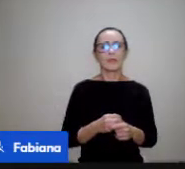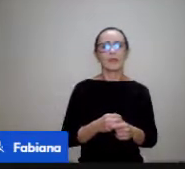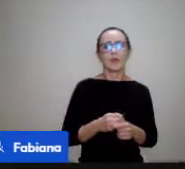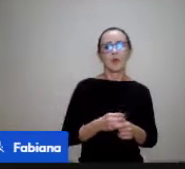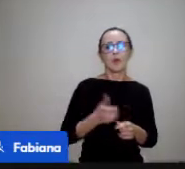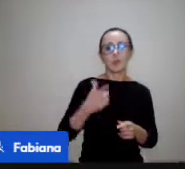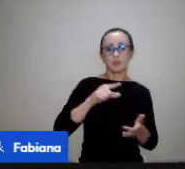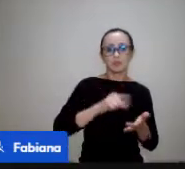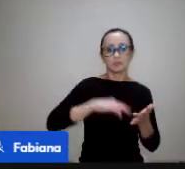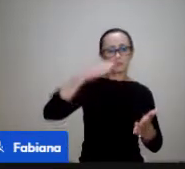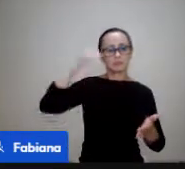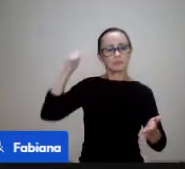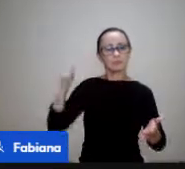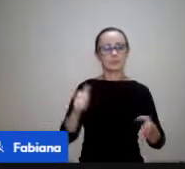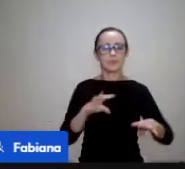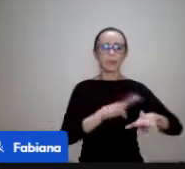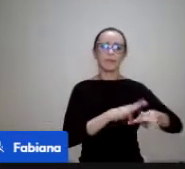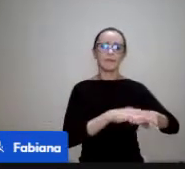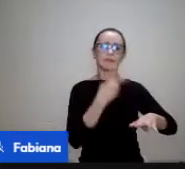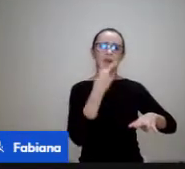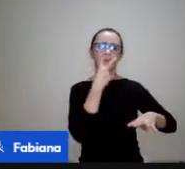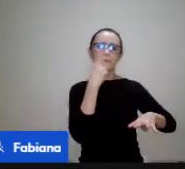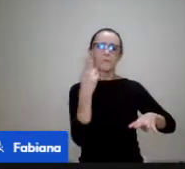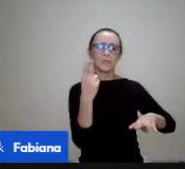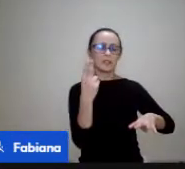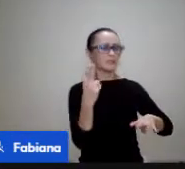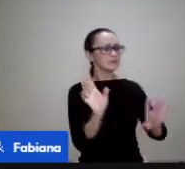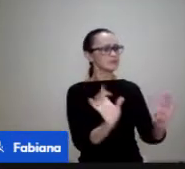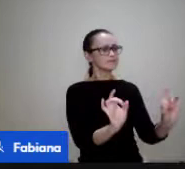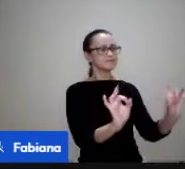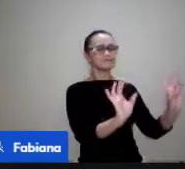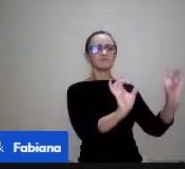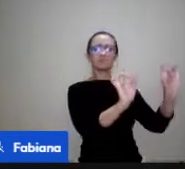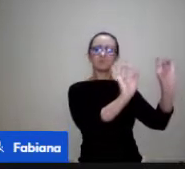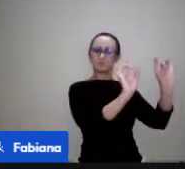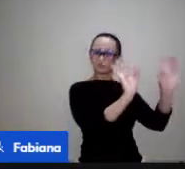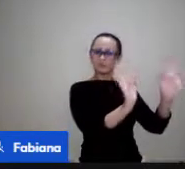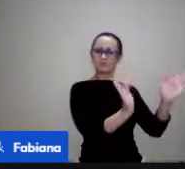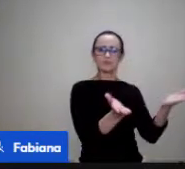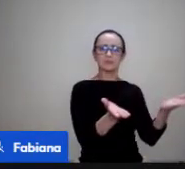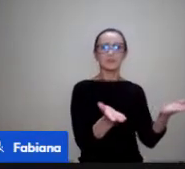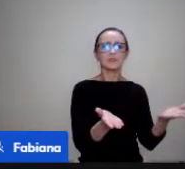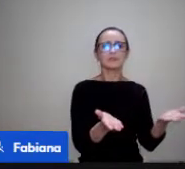a matemática parece um instrumento privilegiado do